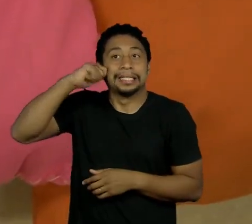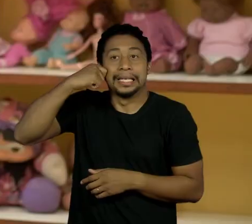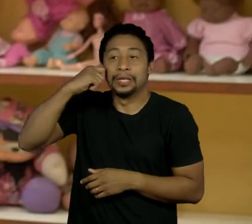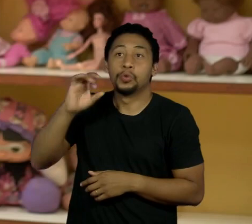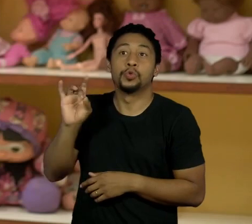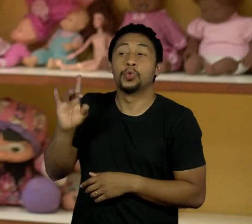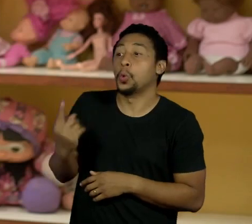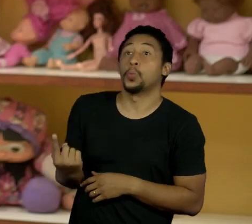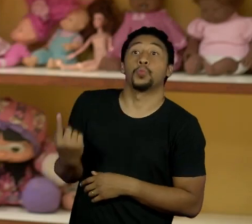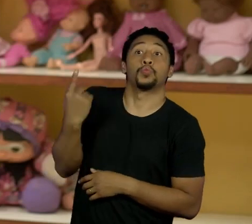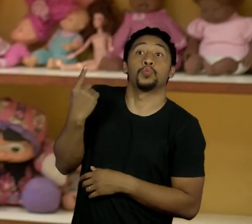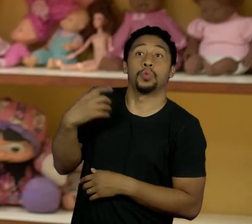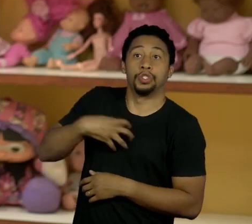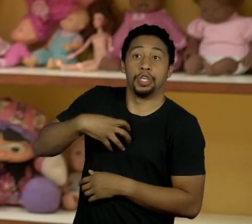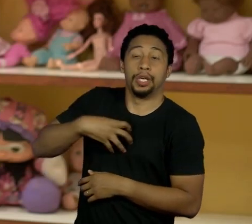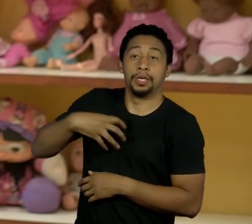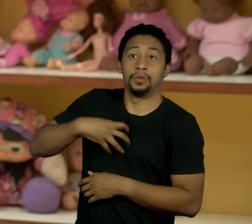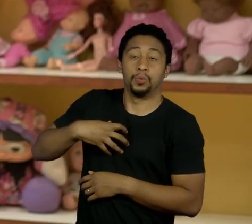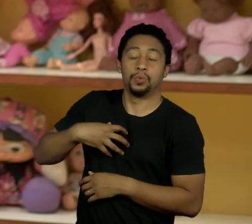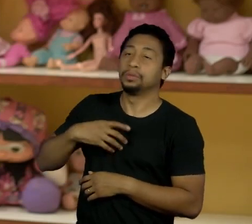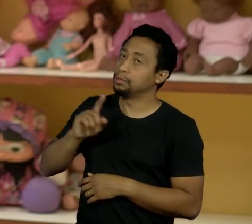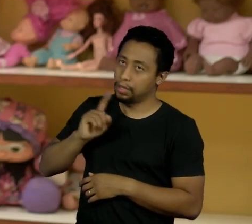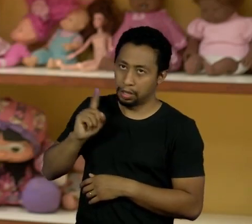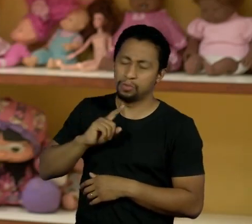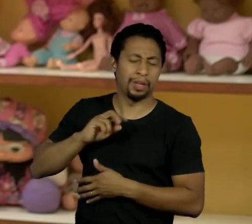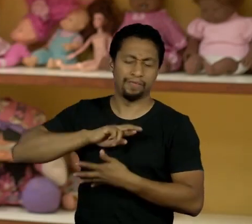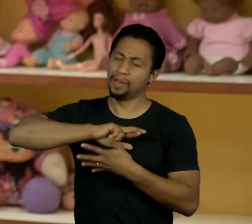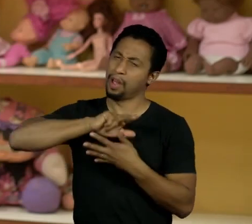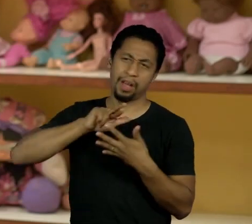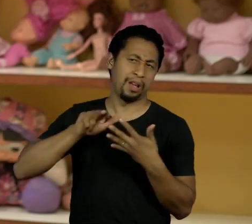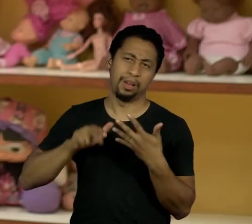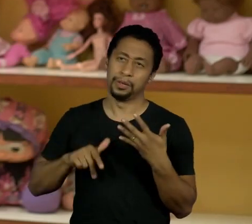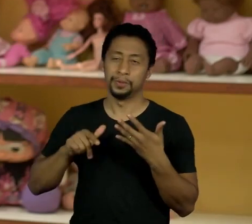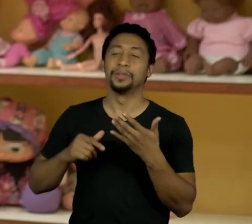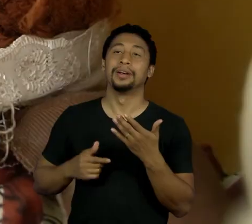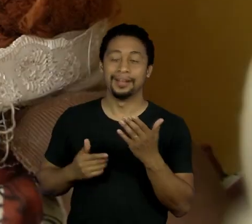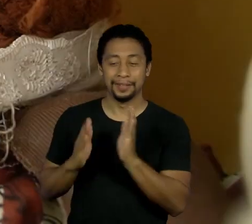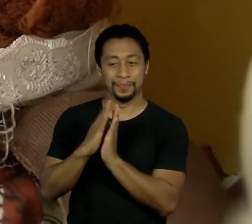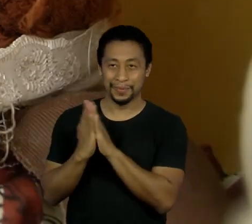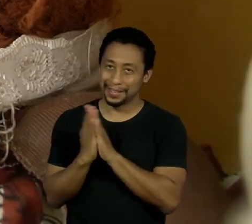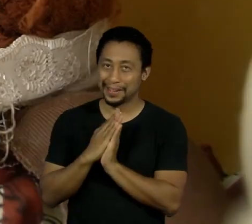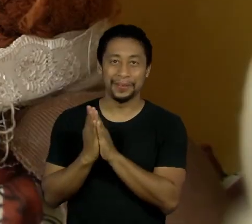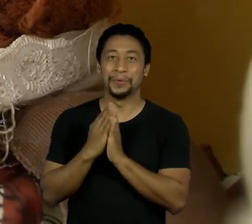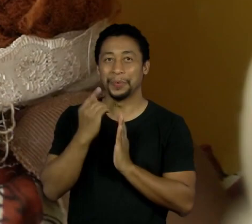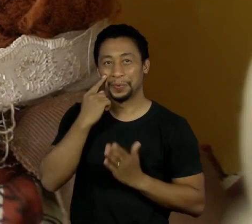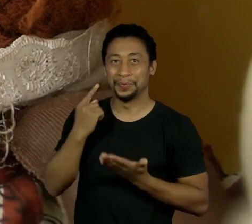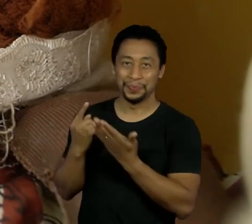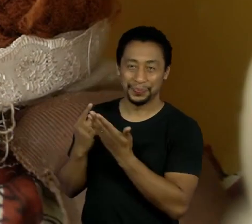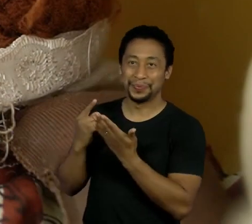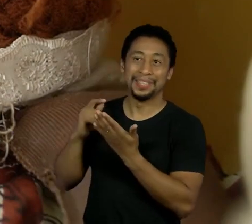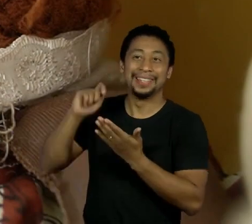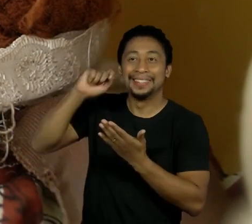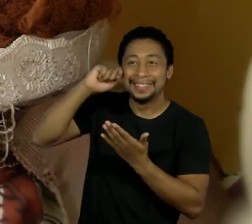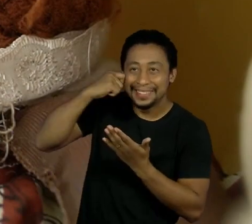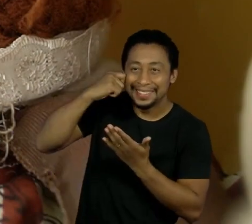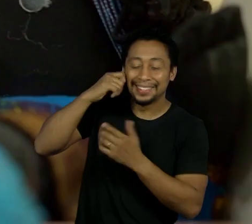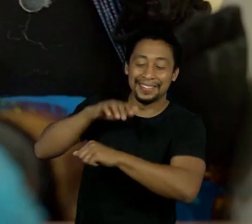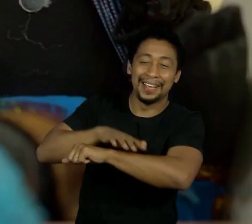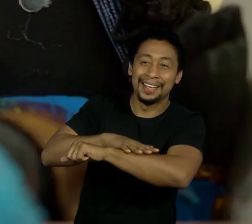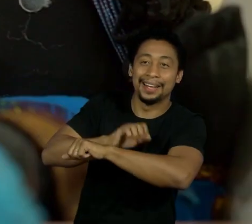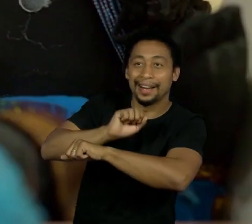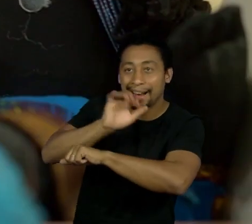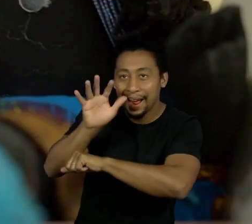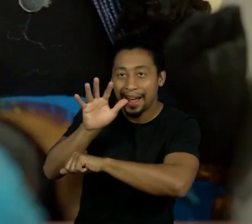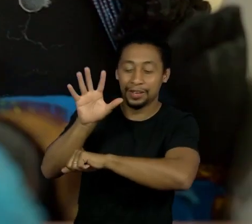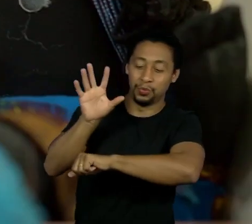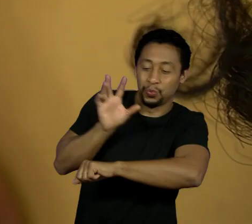de pele. Então, lá na curadoria, e aí vocês veem nos bonecos, tem boneco negro da pele mais clara, negro